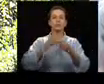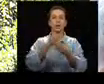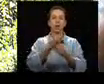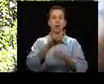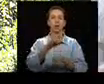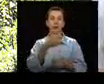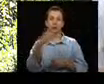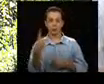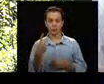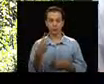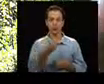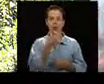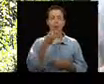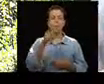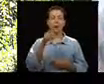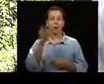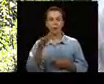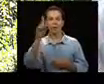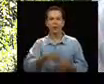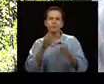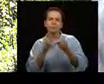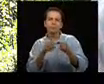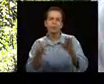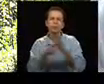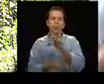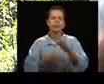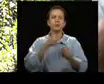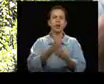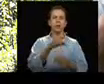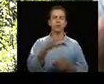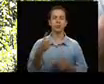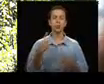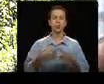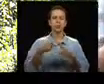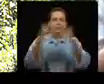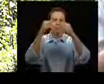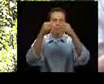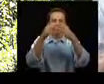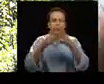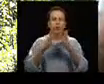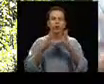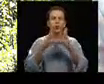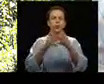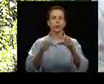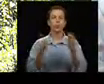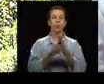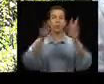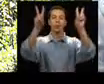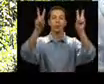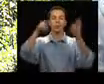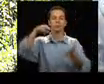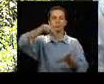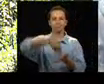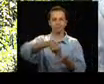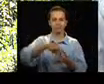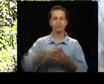XXI. E Paulo Freire é esse educador do século XXI, porque estava extremamente ligado a essa temática